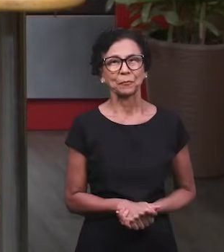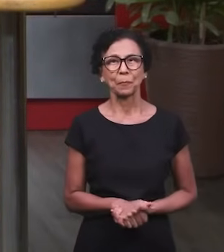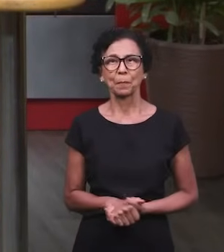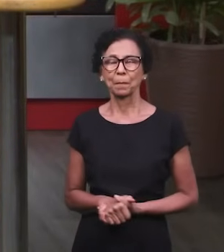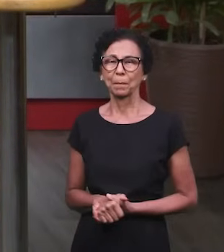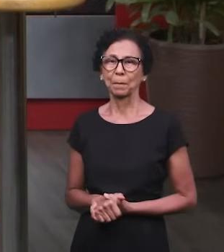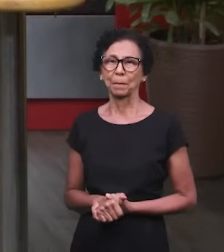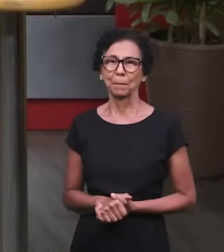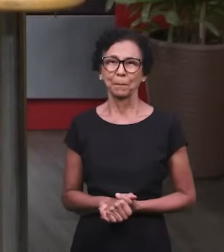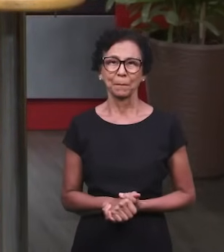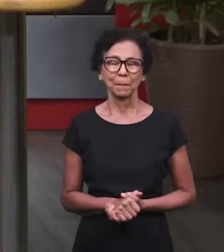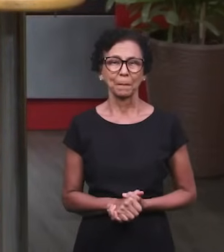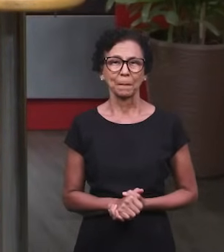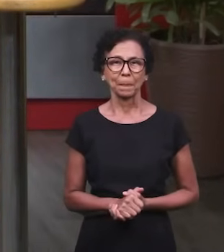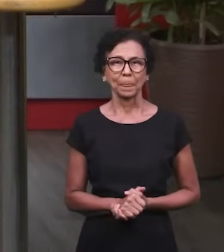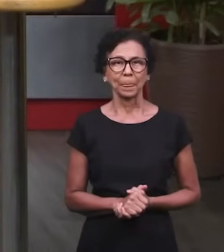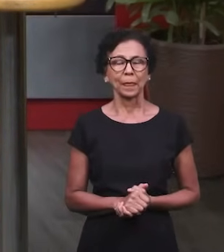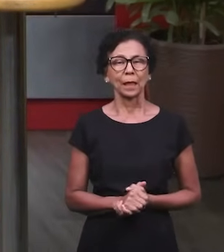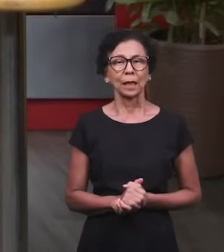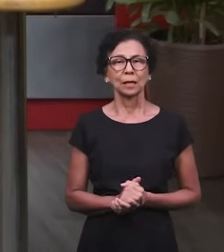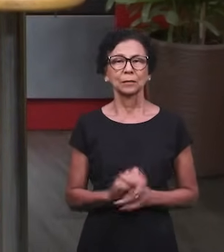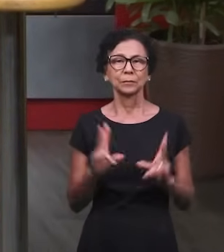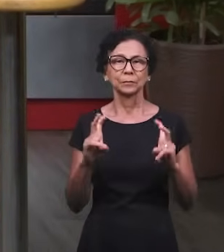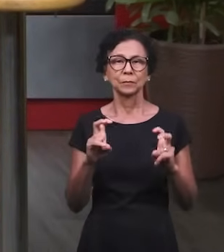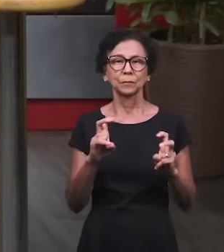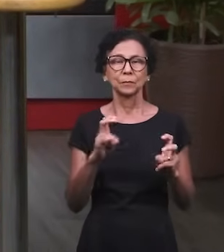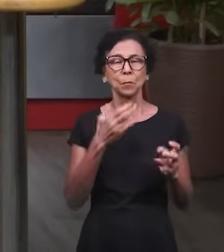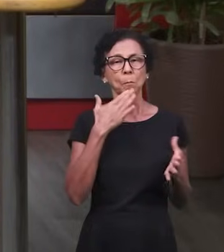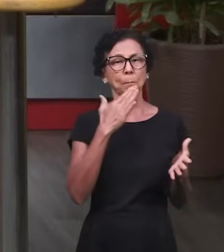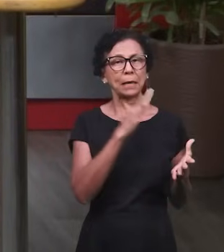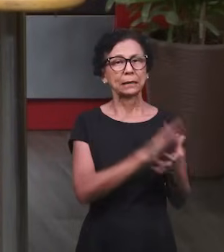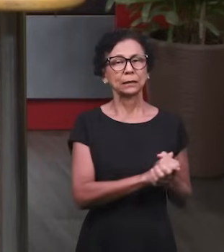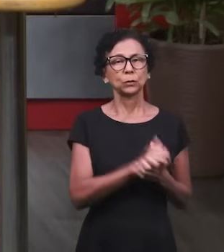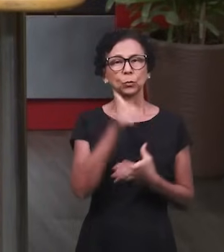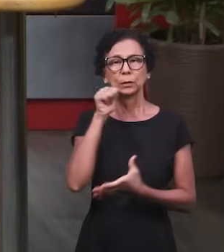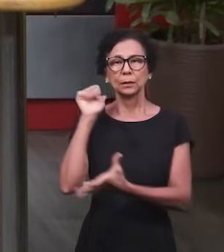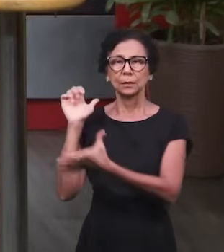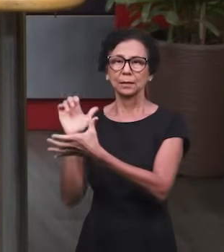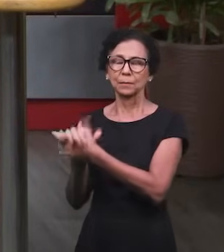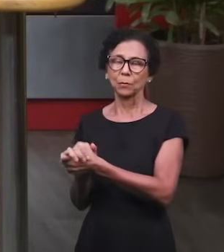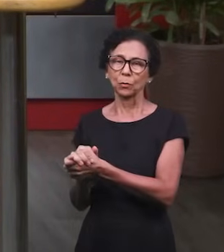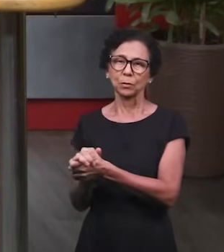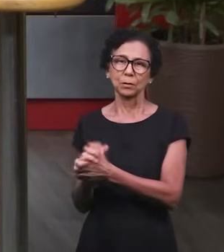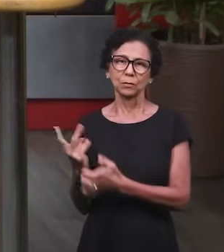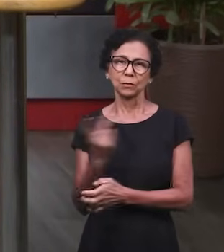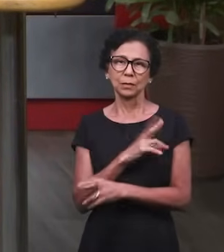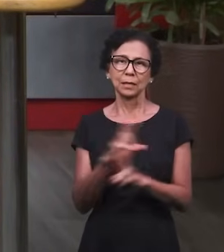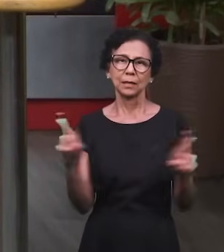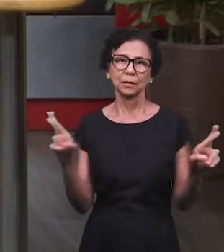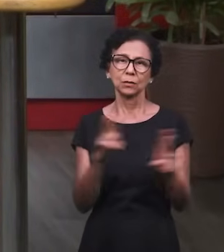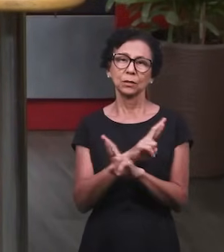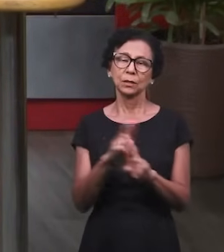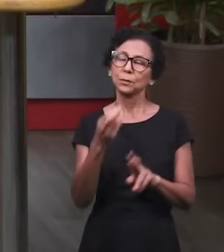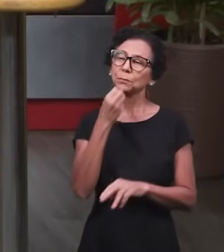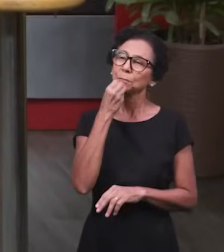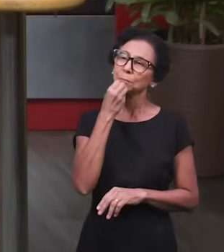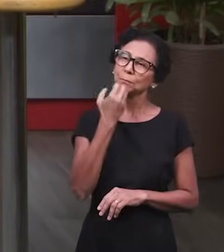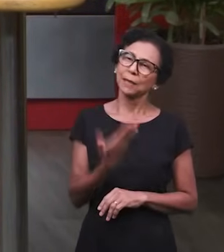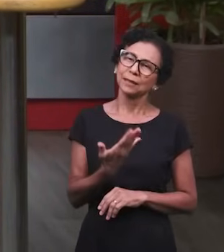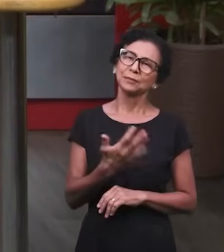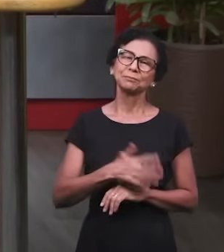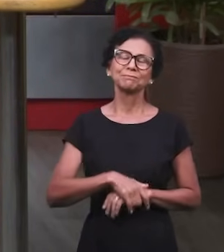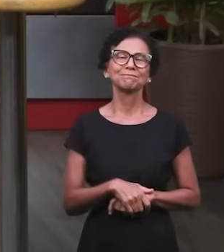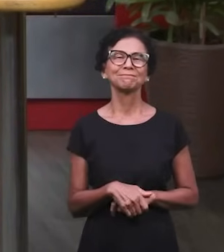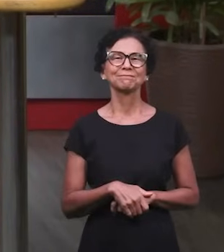seguinte tema marido e esposa vivendo com entendimento Esse é o tema do programa de hoje